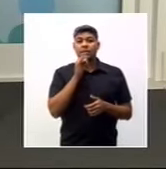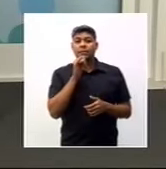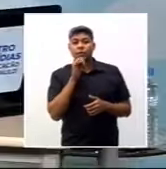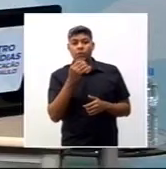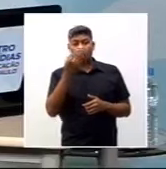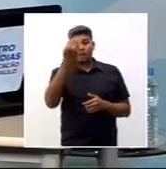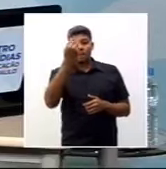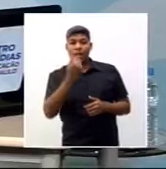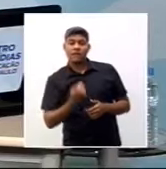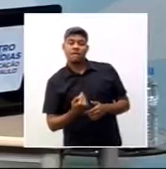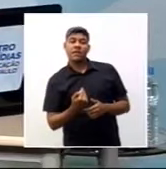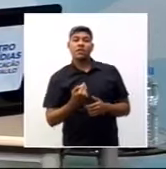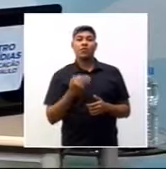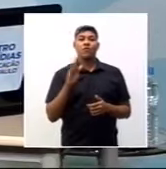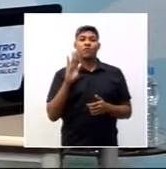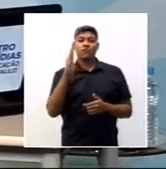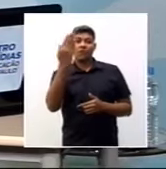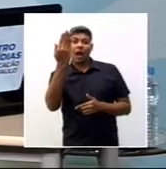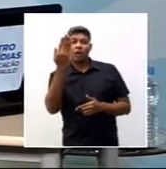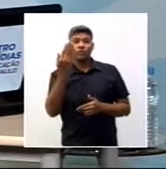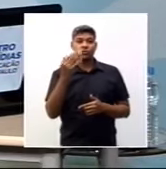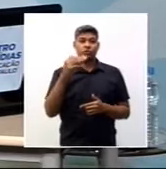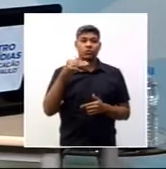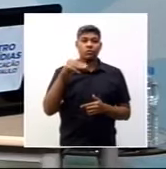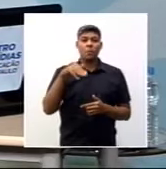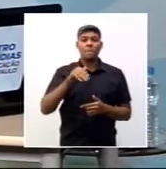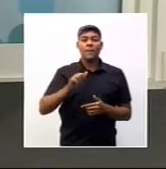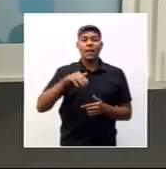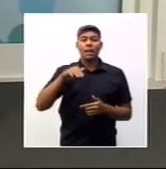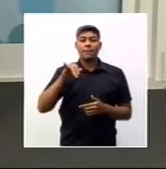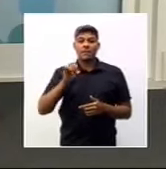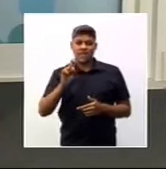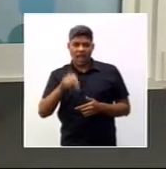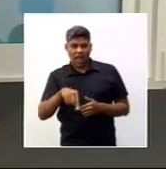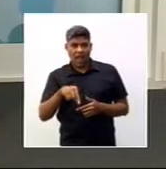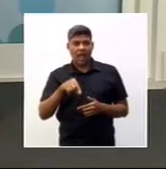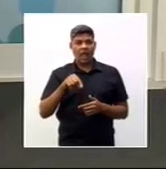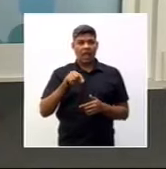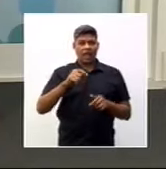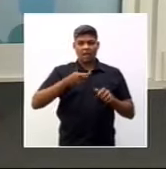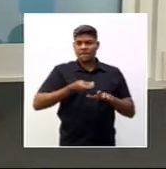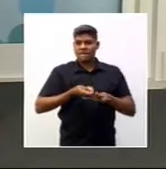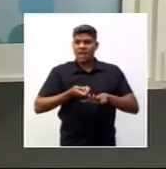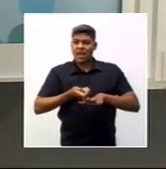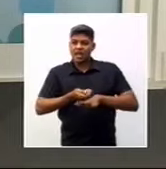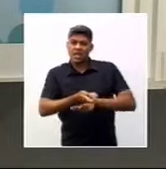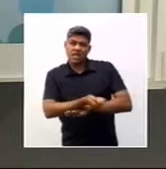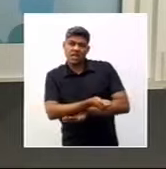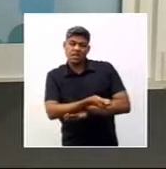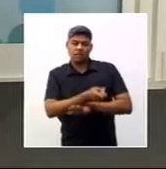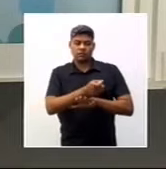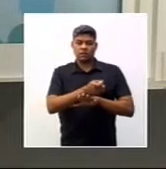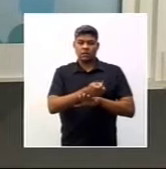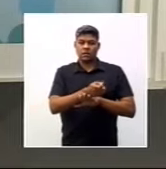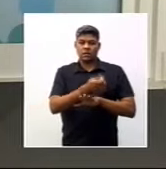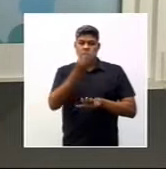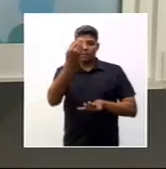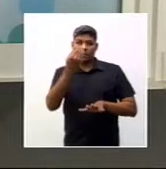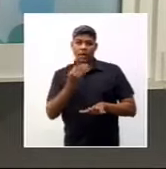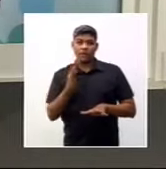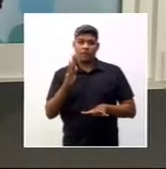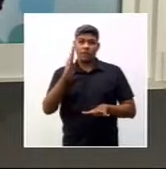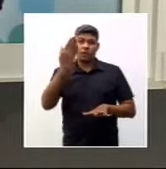falso e memes pode ser considerado fake news o perfil falso no caso ele